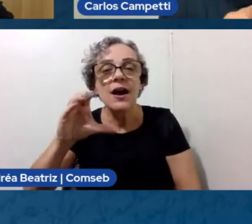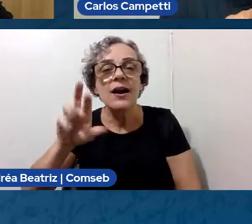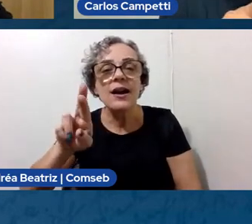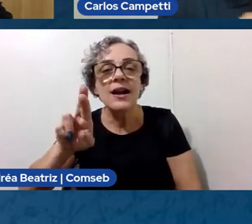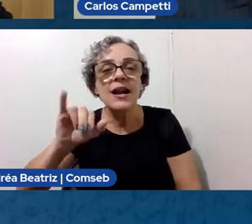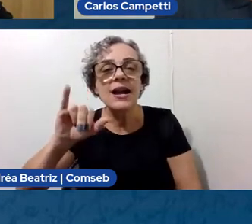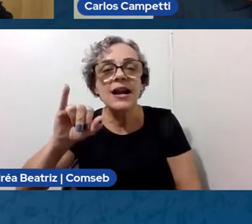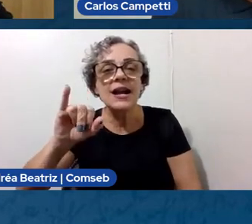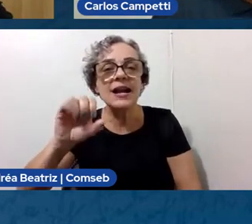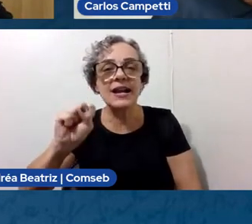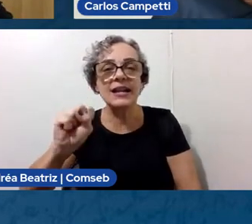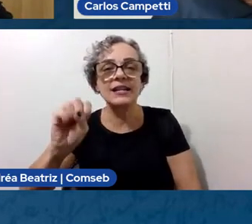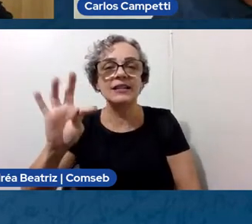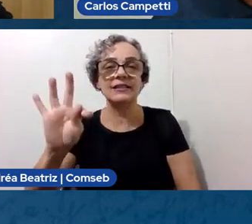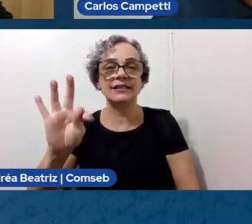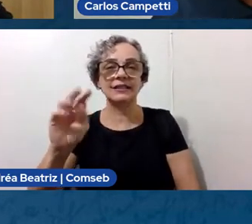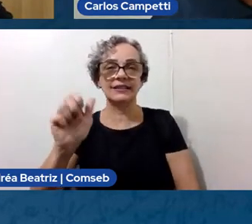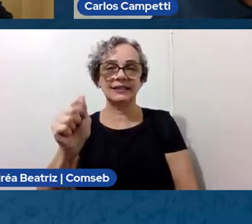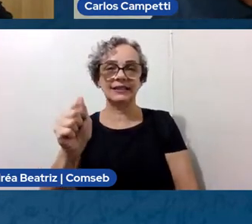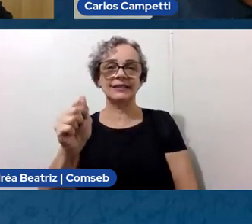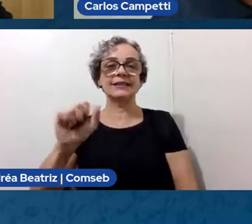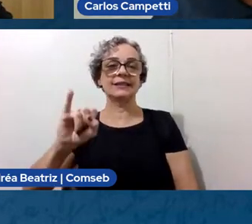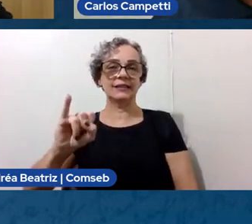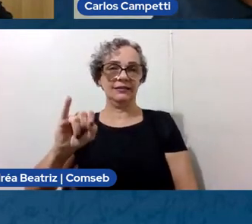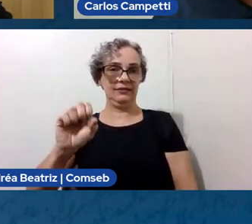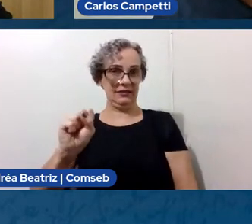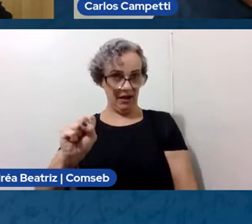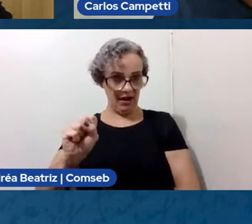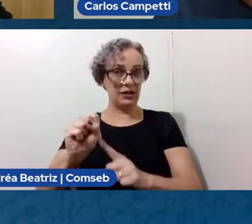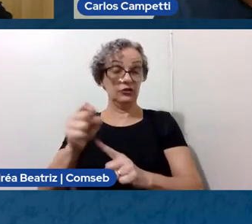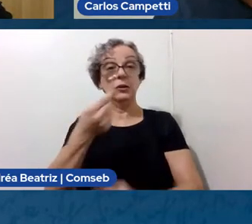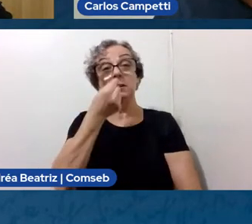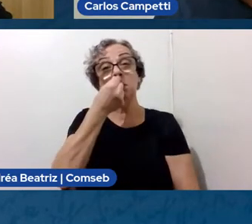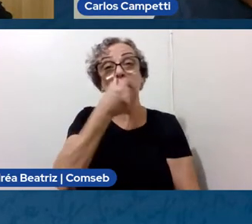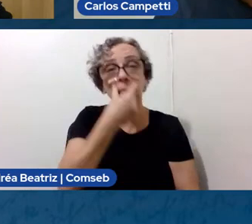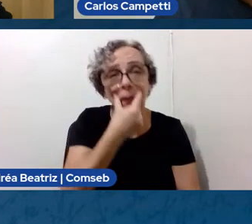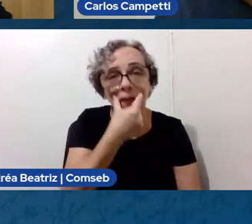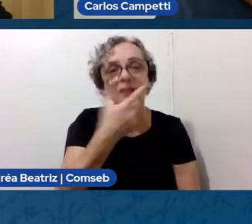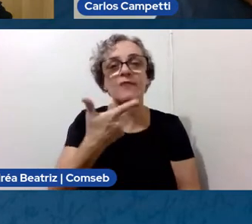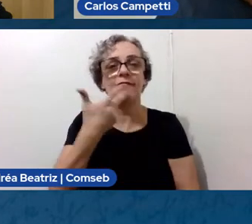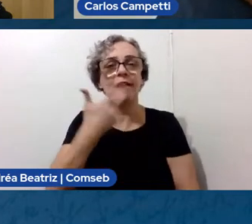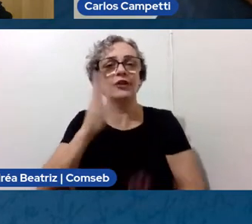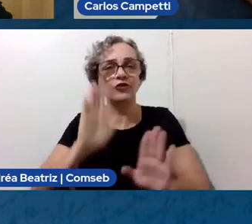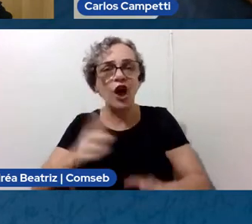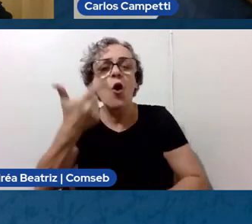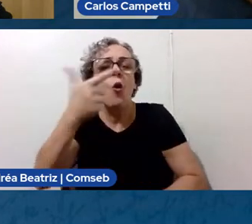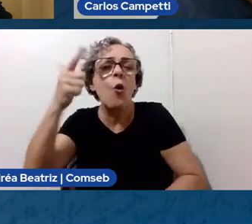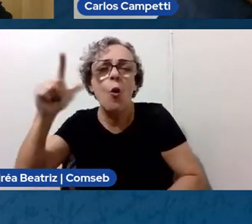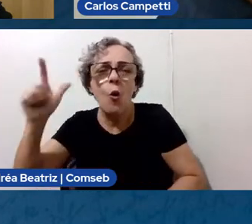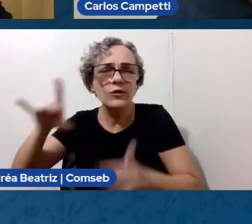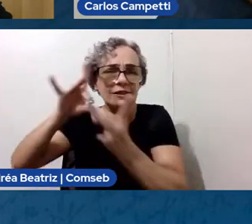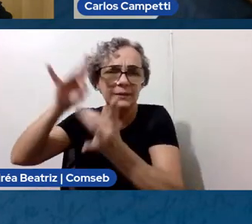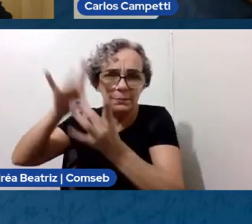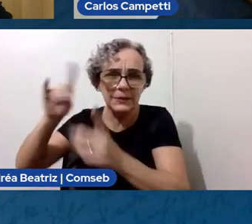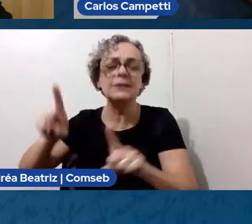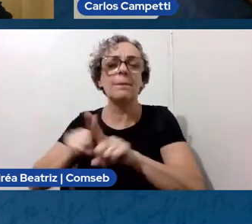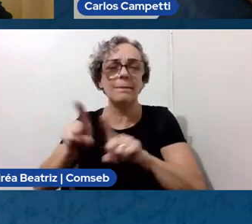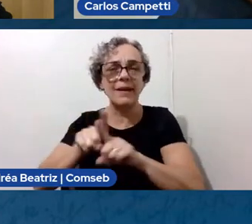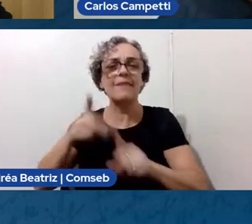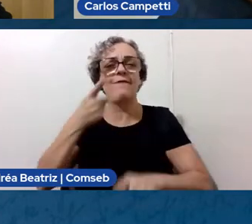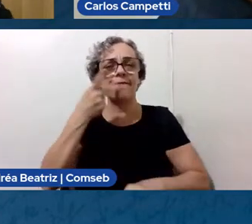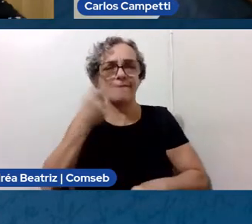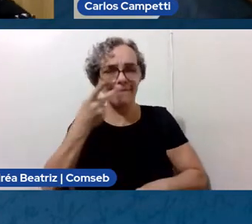outros espíritos mais elevados também dizem que o princípio espiritual situa-se